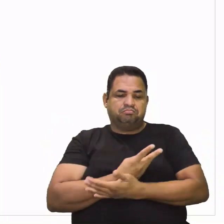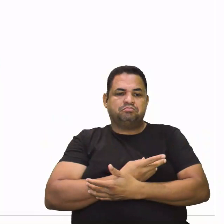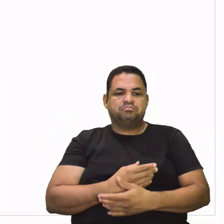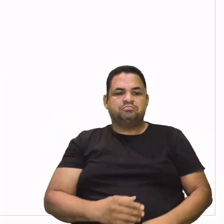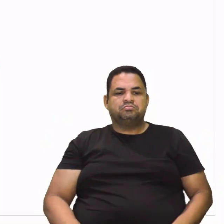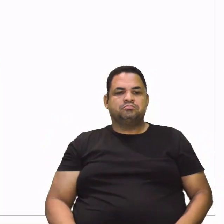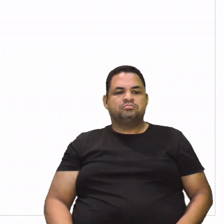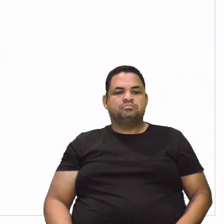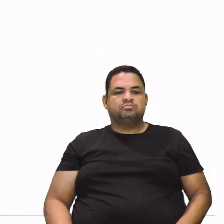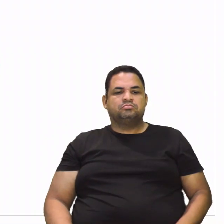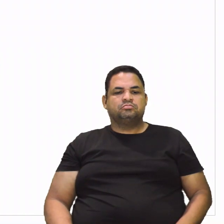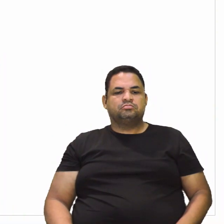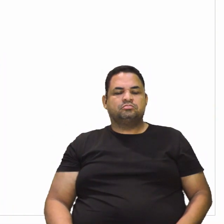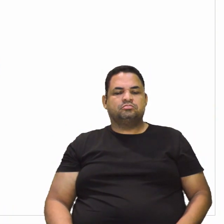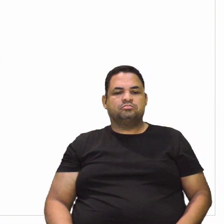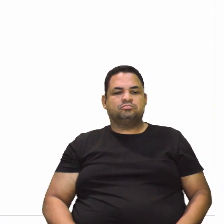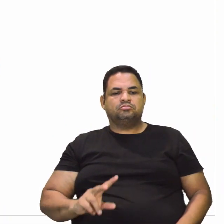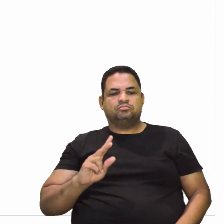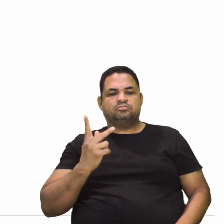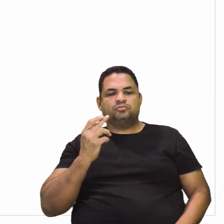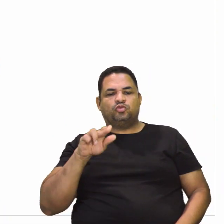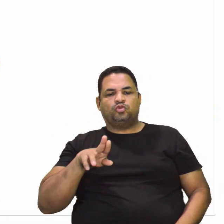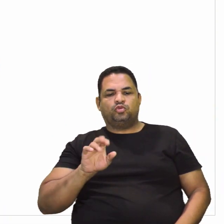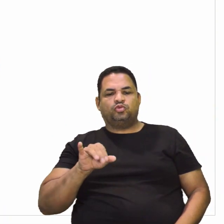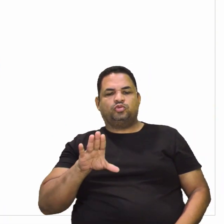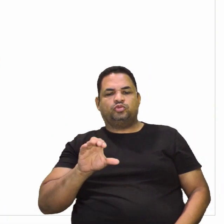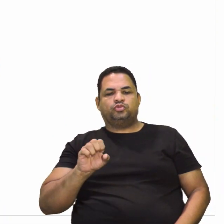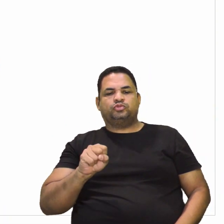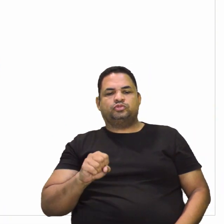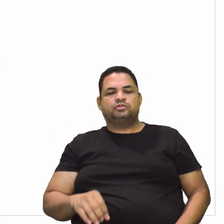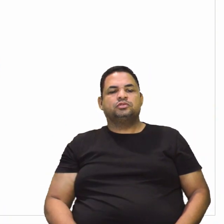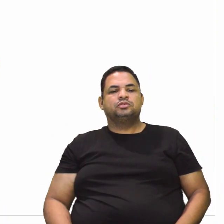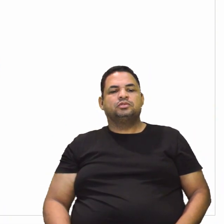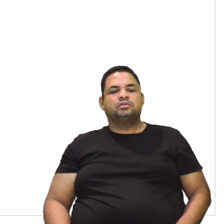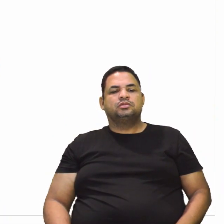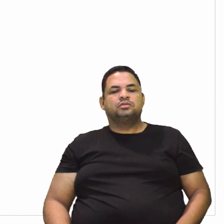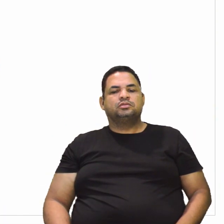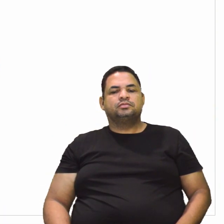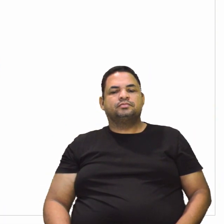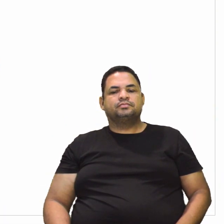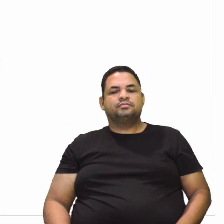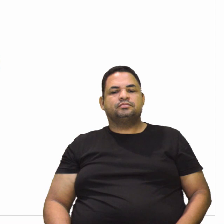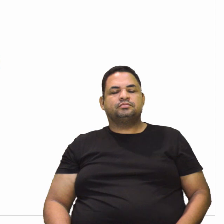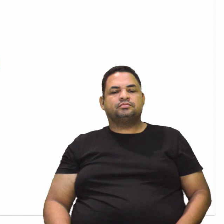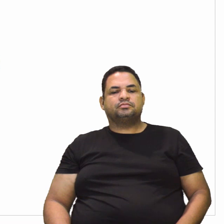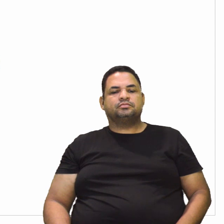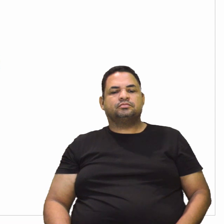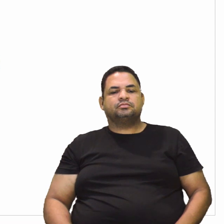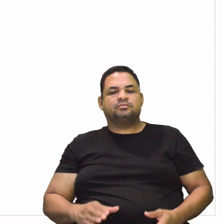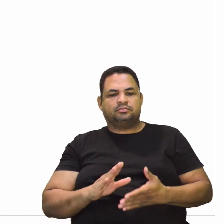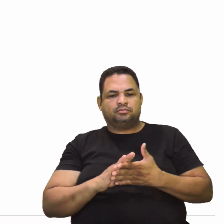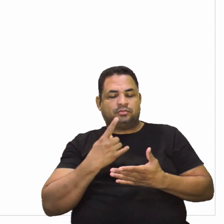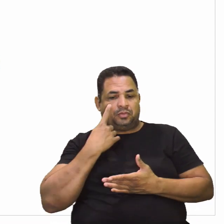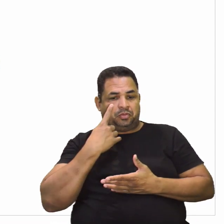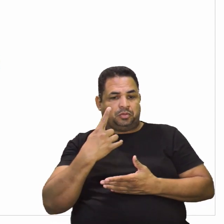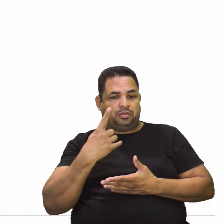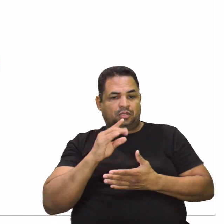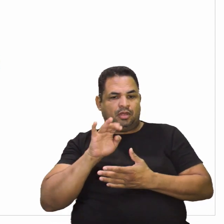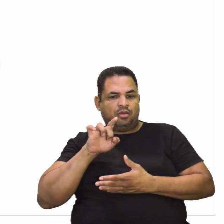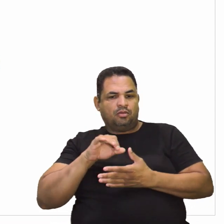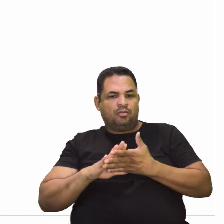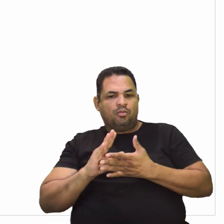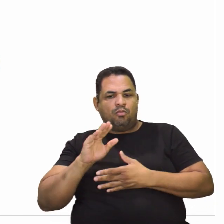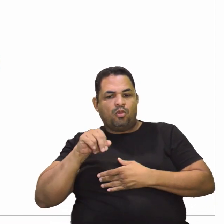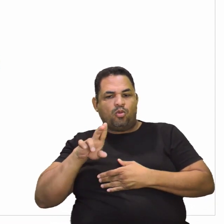brutais. Os hunos, por exemplo. Os hunos, eles, que é visto como bárbaros